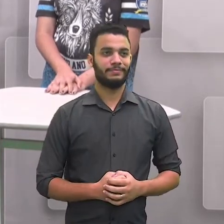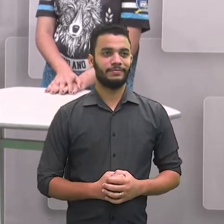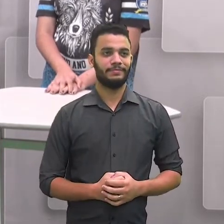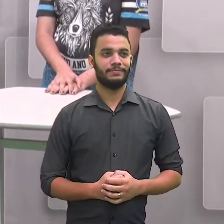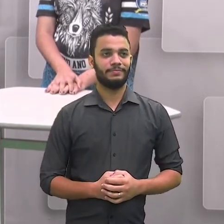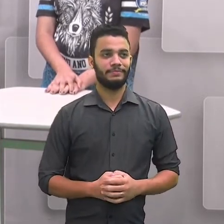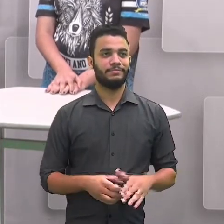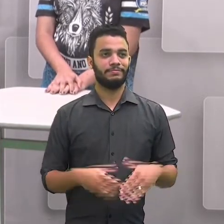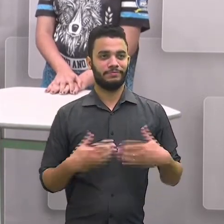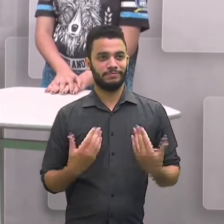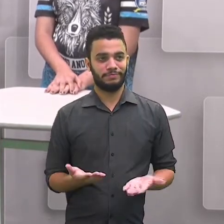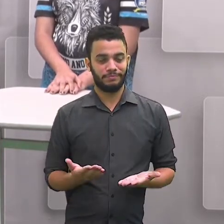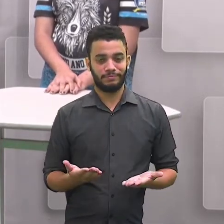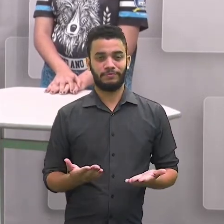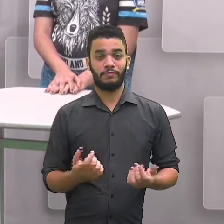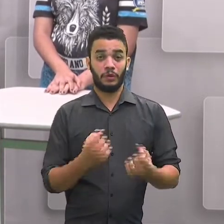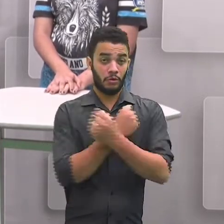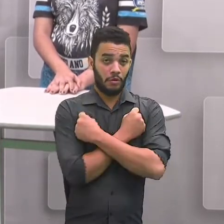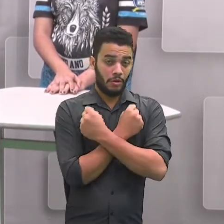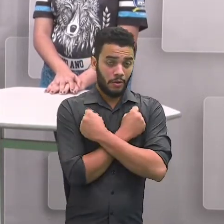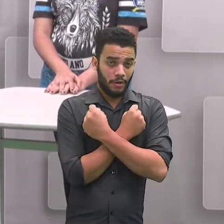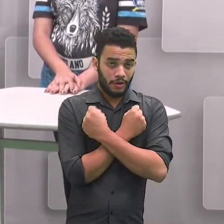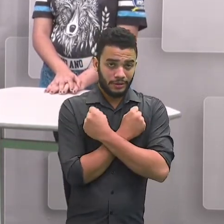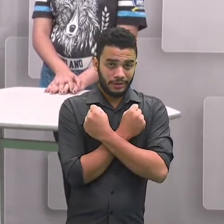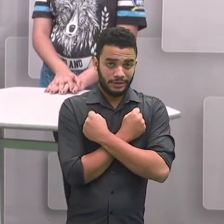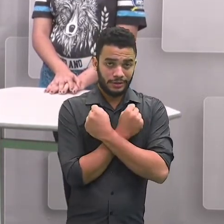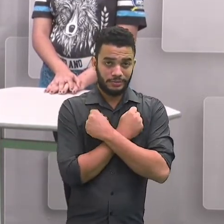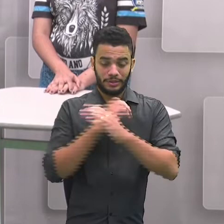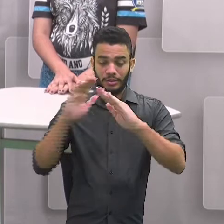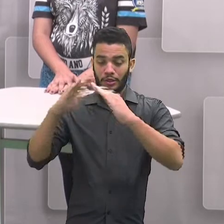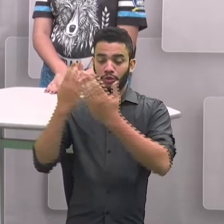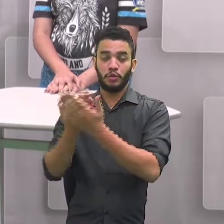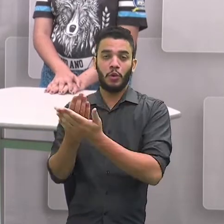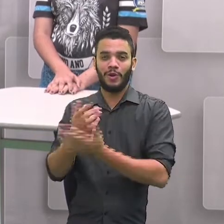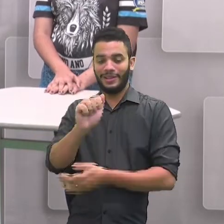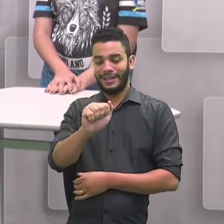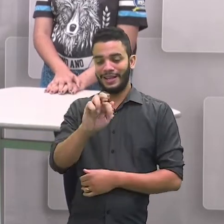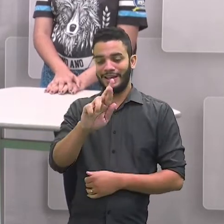É isso aí, pessoal. E um abraço também aí para a escola Araripe,